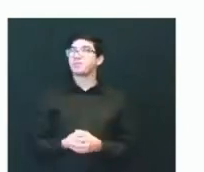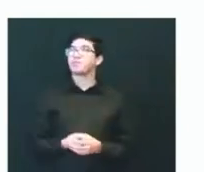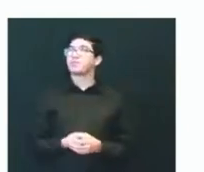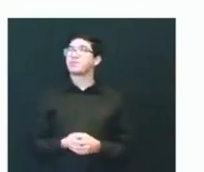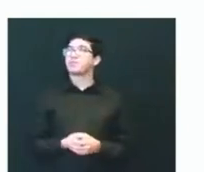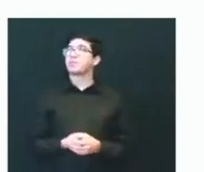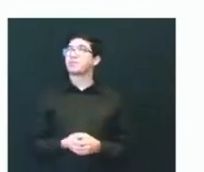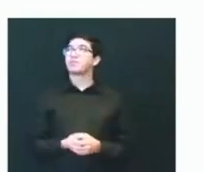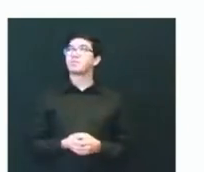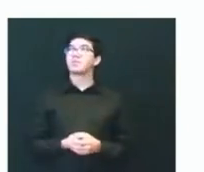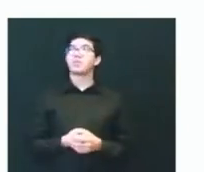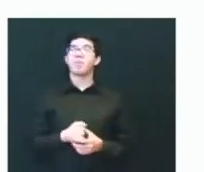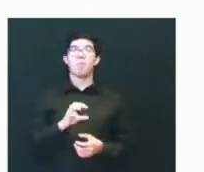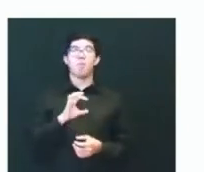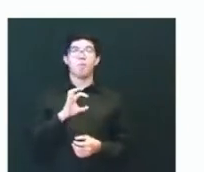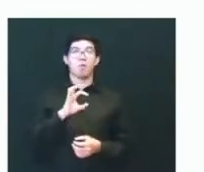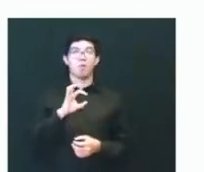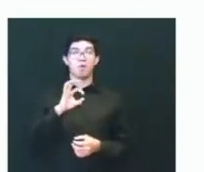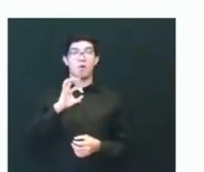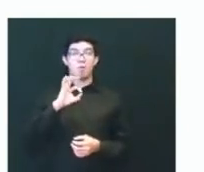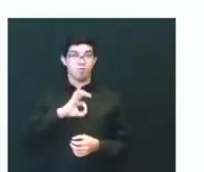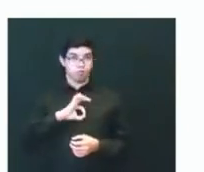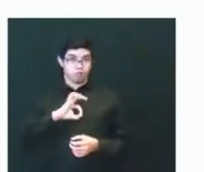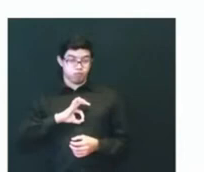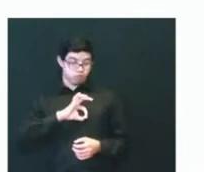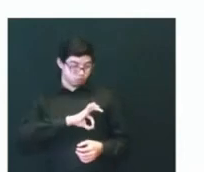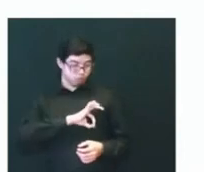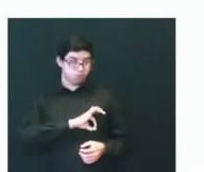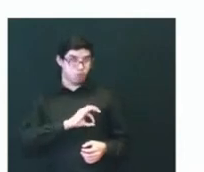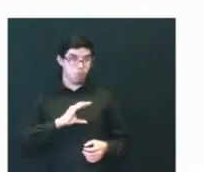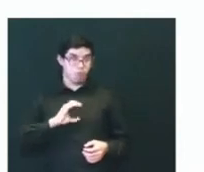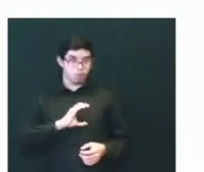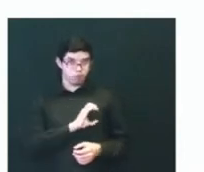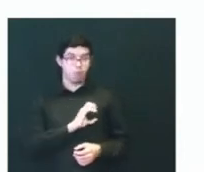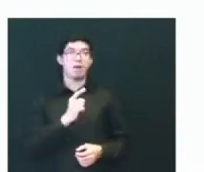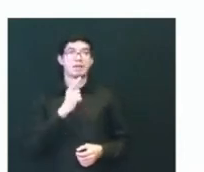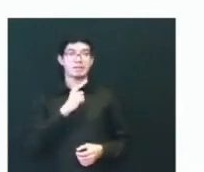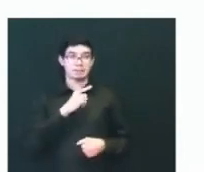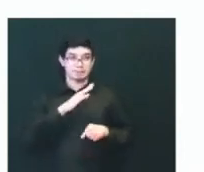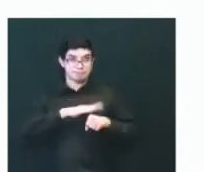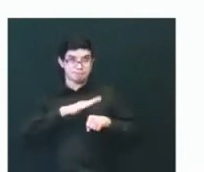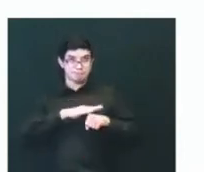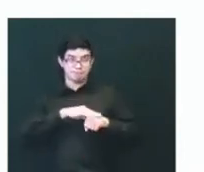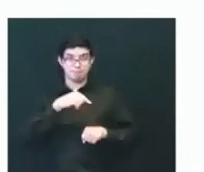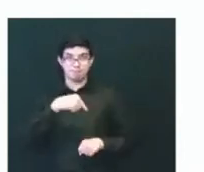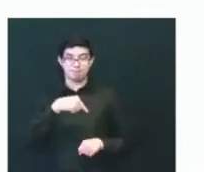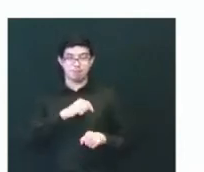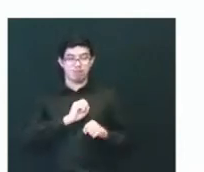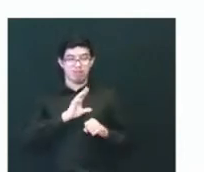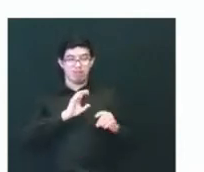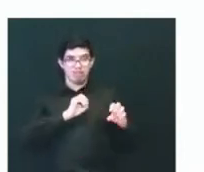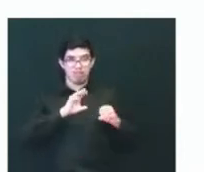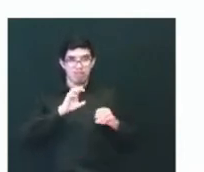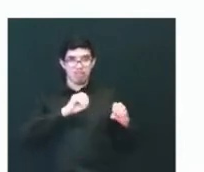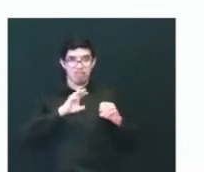O próprio tumor, ele tem o seu próprio organismo, e no seu próprio organismo ele libera várias citocinas,